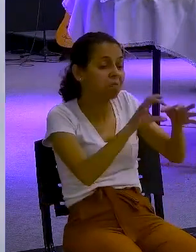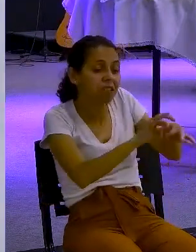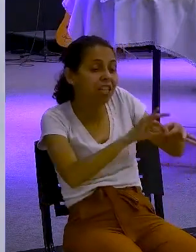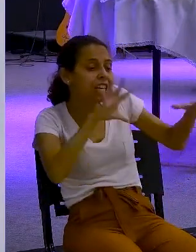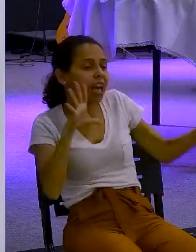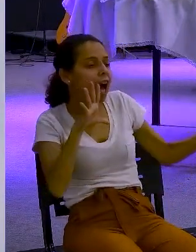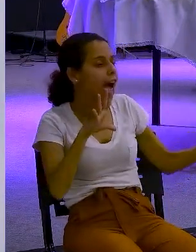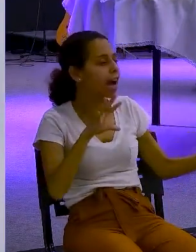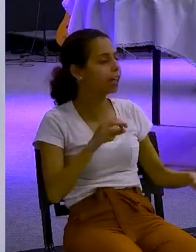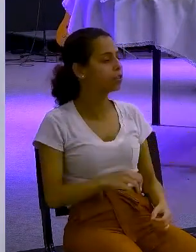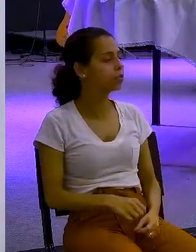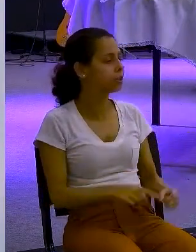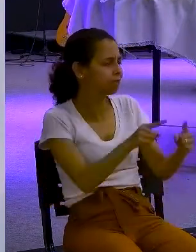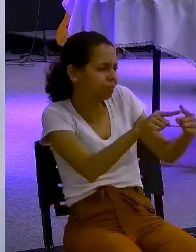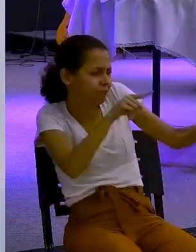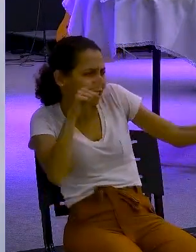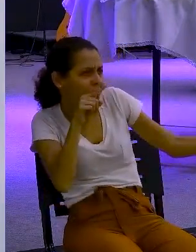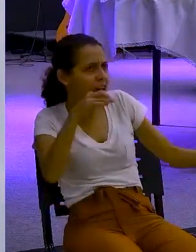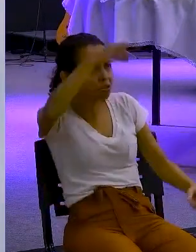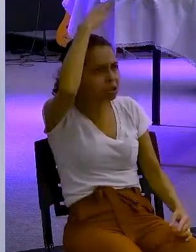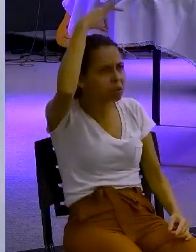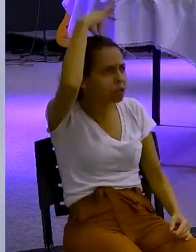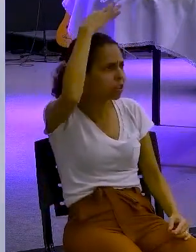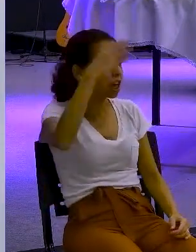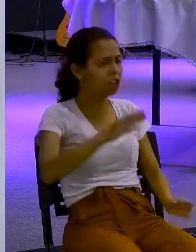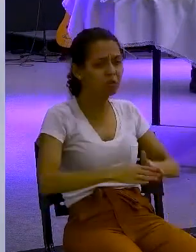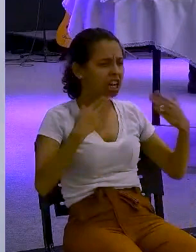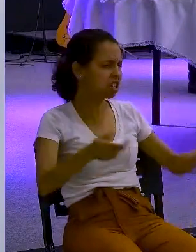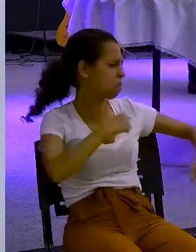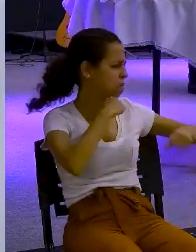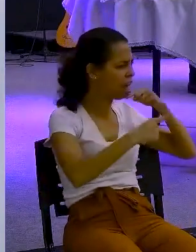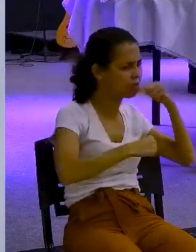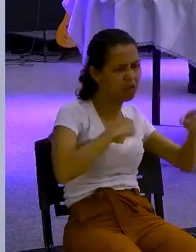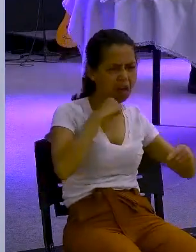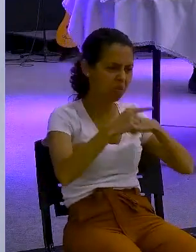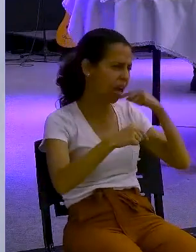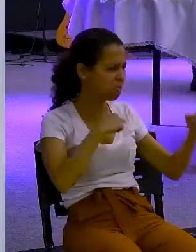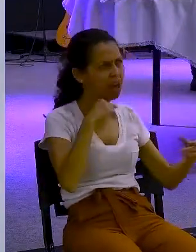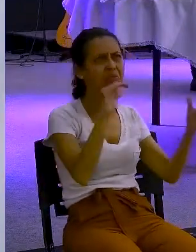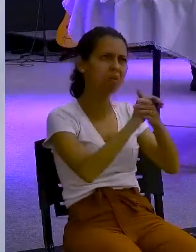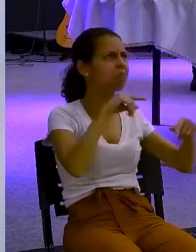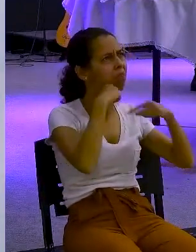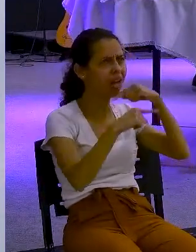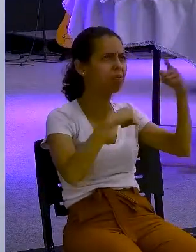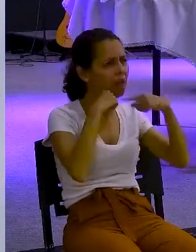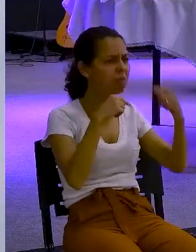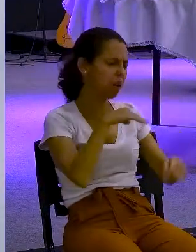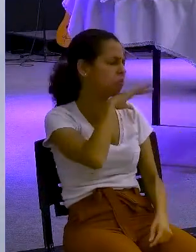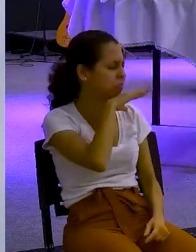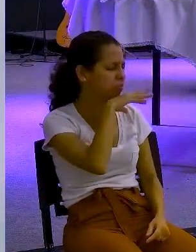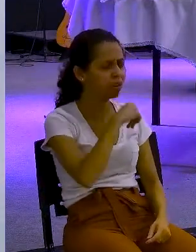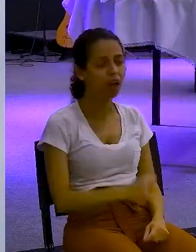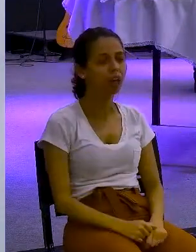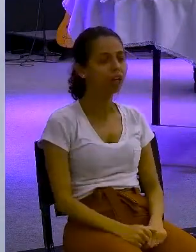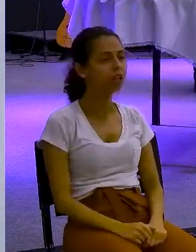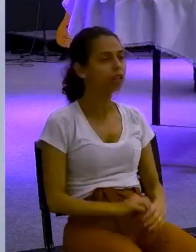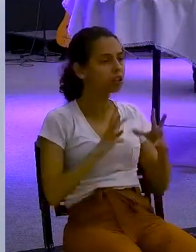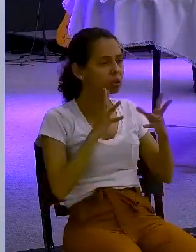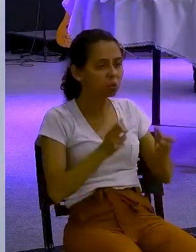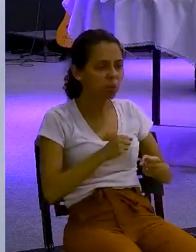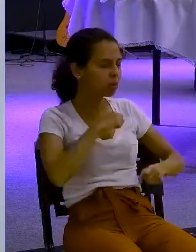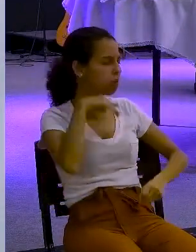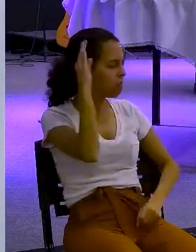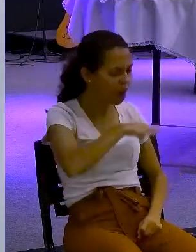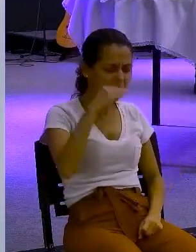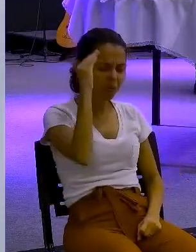estamos em intimidade com Deus. Então só resta a gente reclamar: a vida é ruim, o casamento é ruim, as coisas não andam, e reclamação,